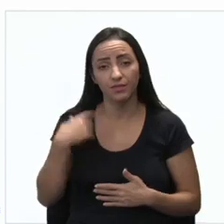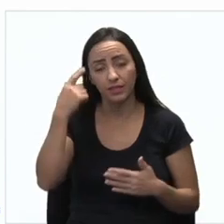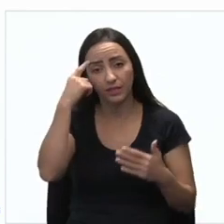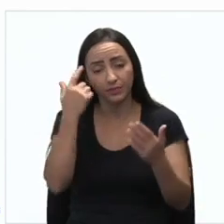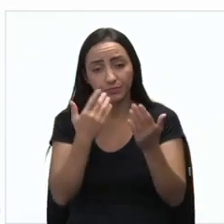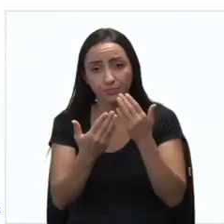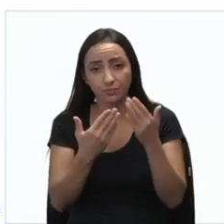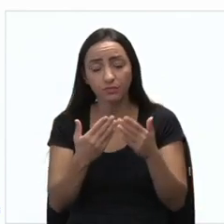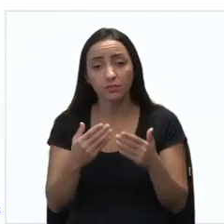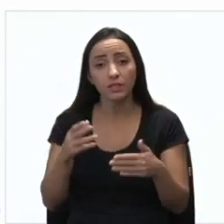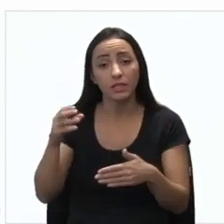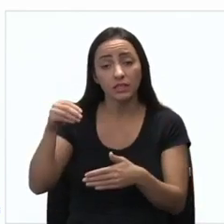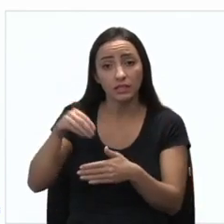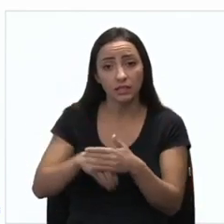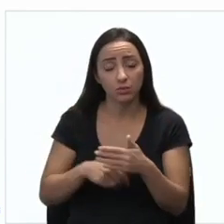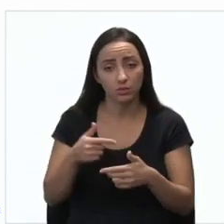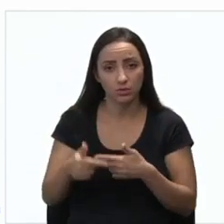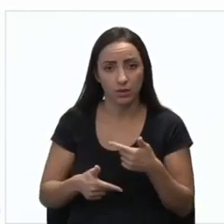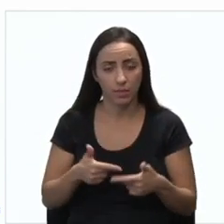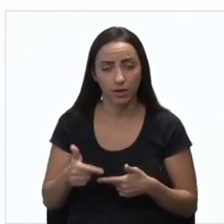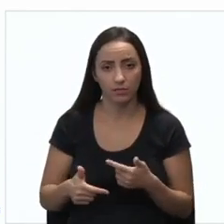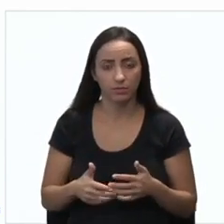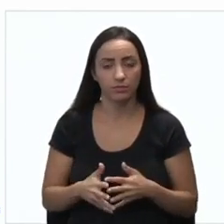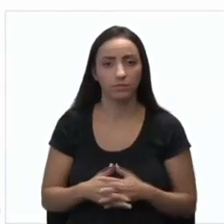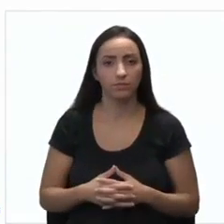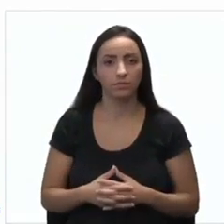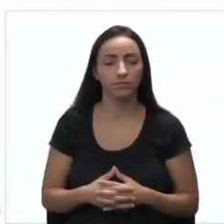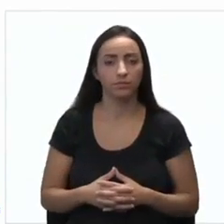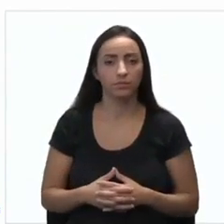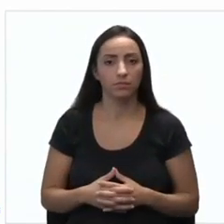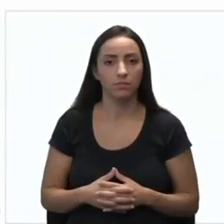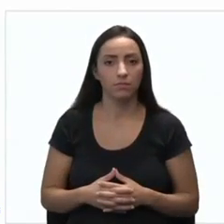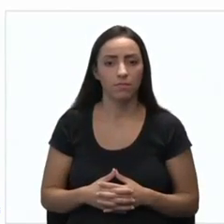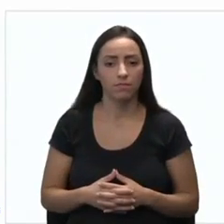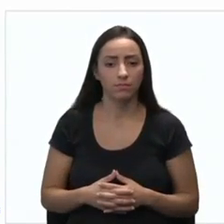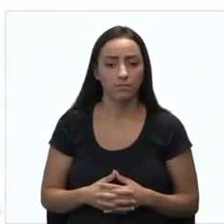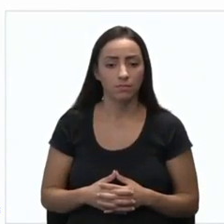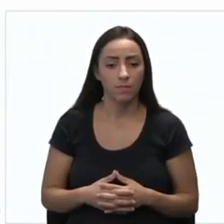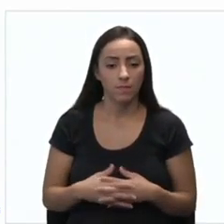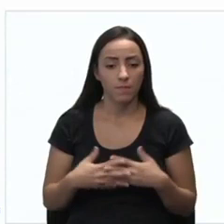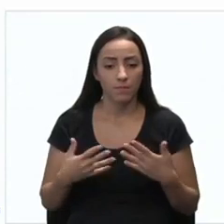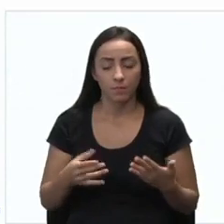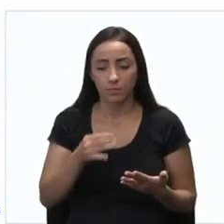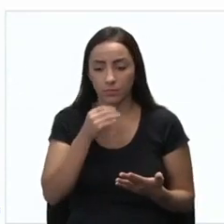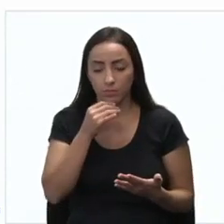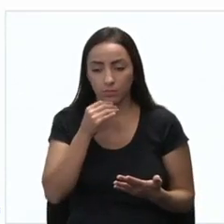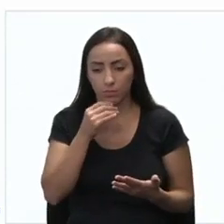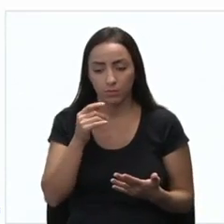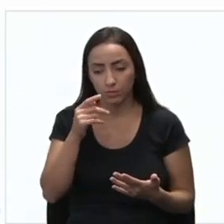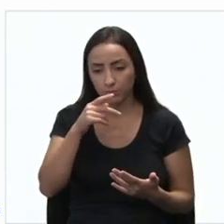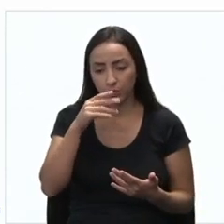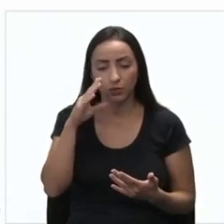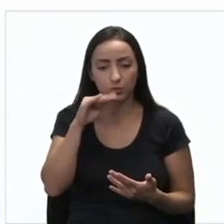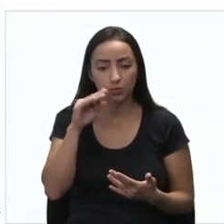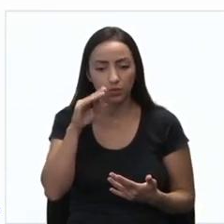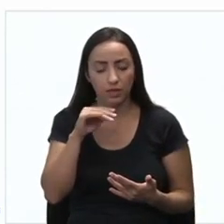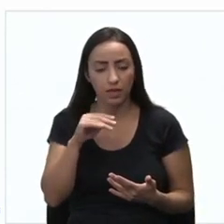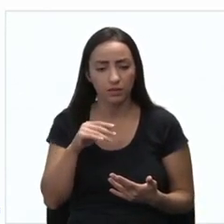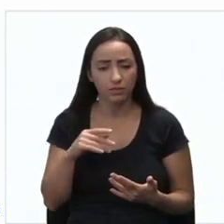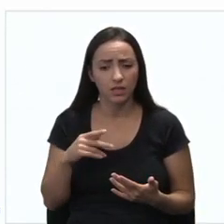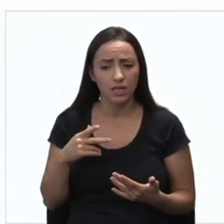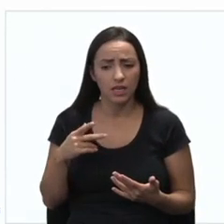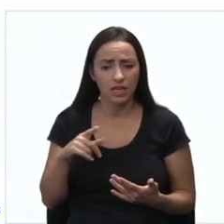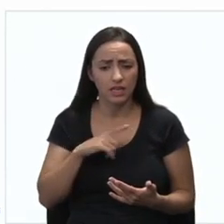ambiente de trabalho. Tá? Então, que sentido que o indivíduo dá para o trabalho? Para ele,